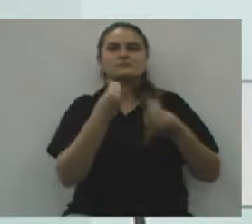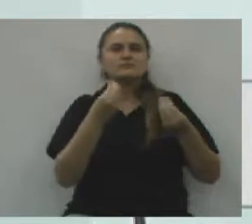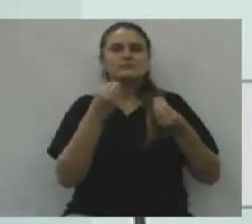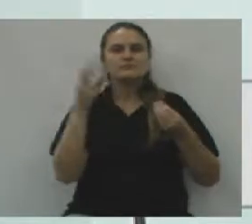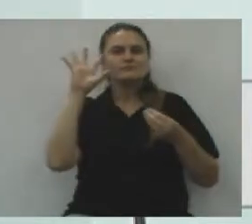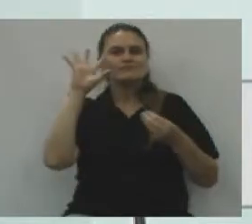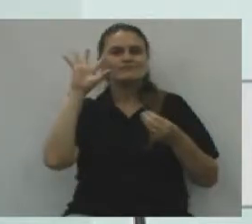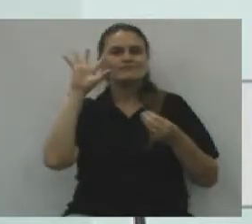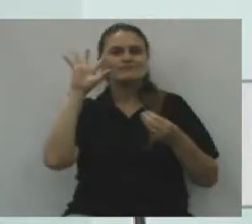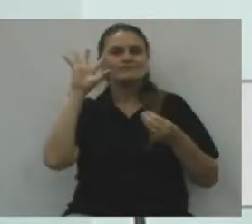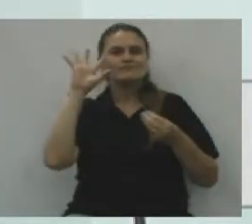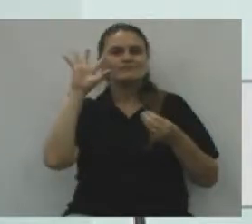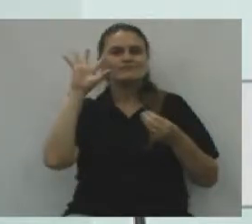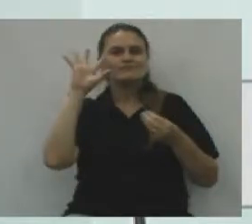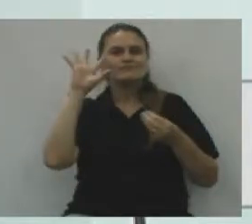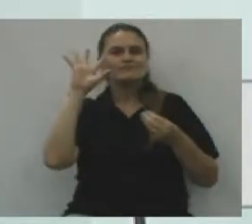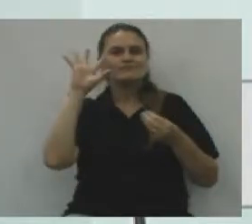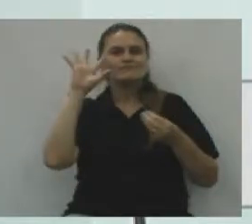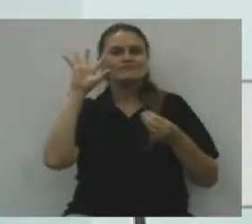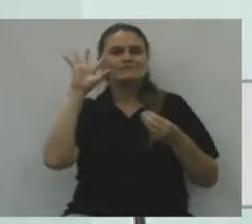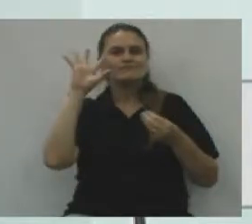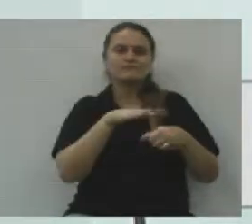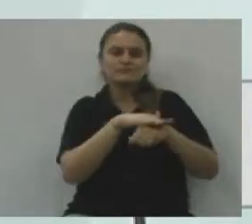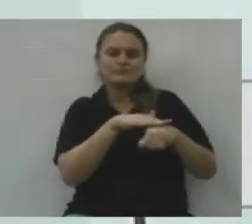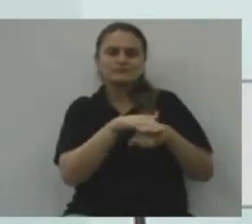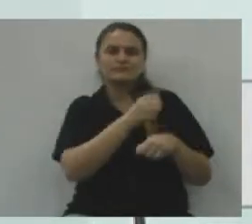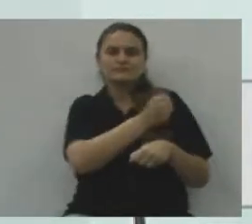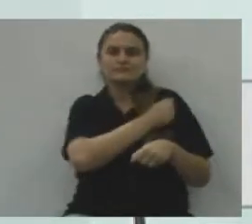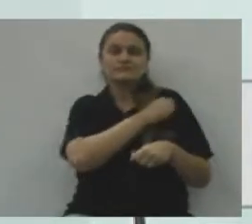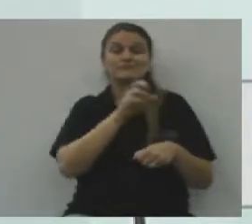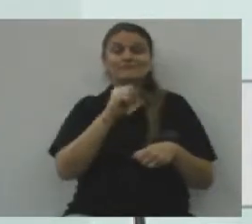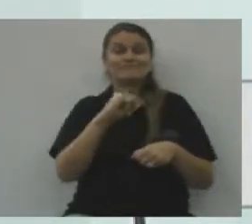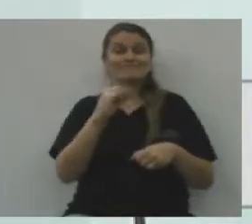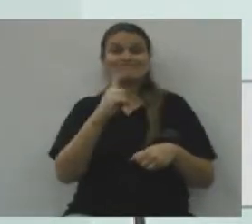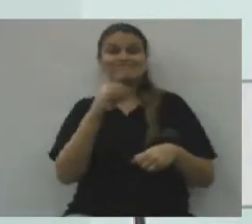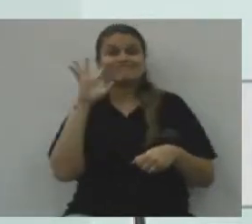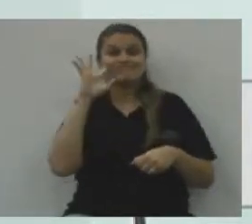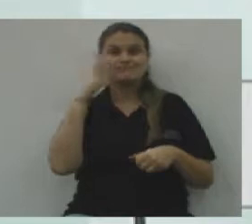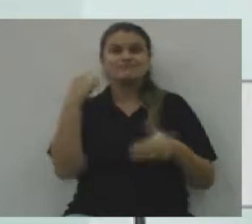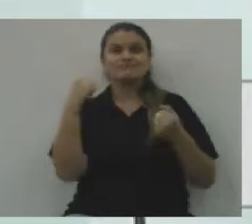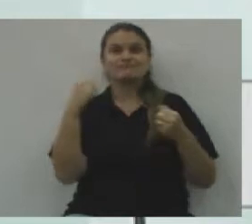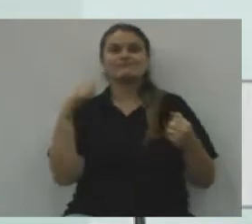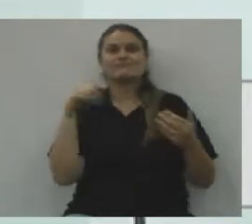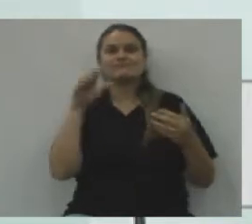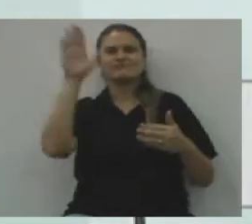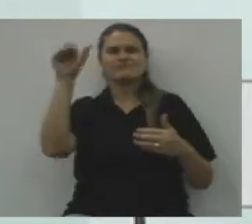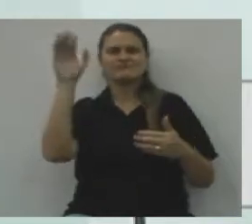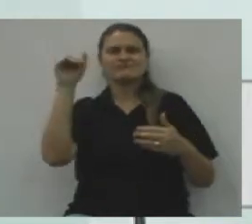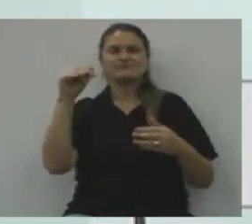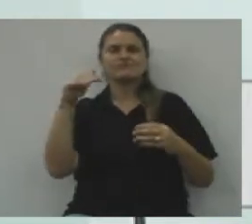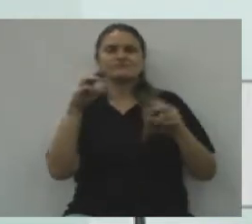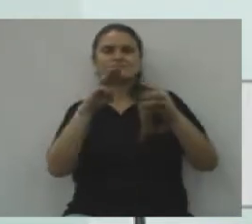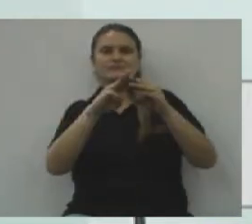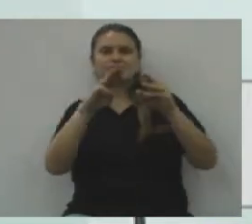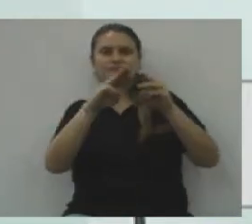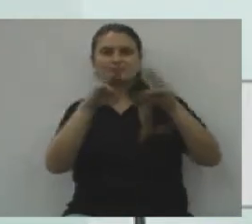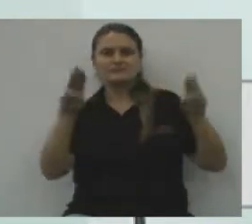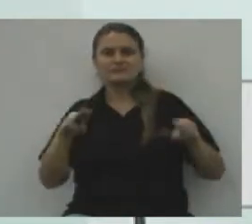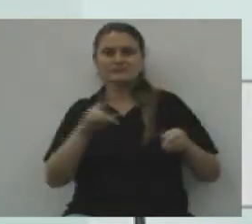problema e fazer os encaminhamentos necessários ao Ministério Público, e um pouco mais à frente, quando o problema não se